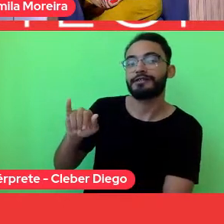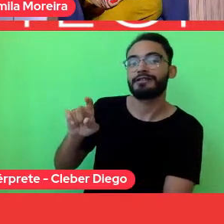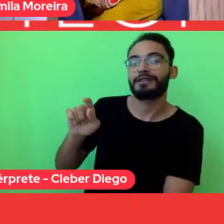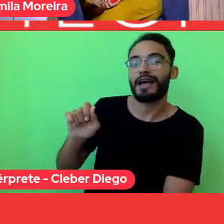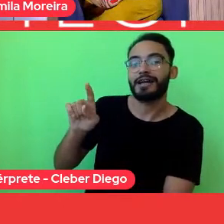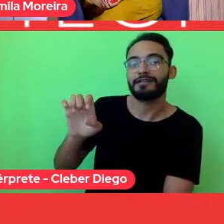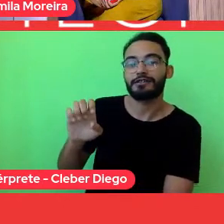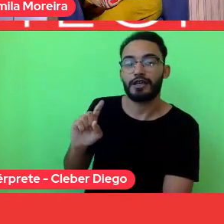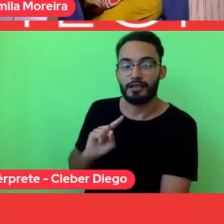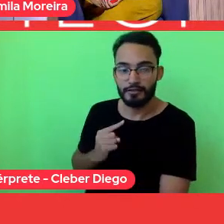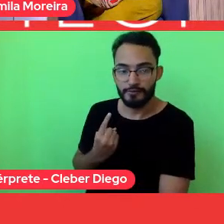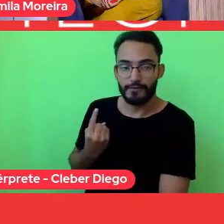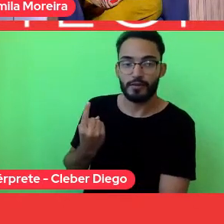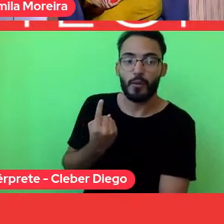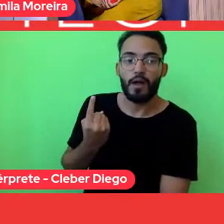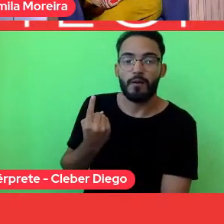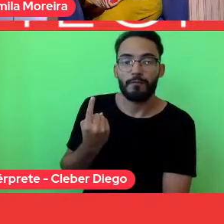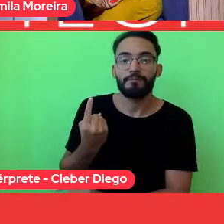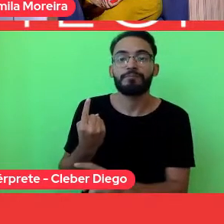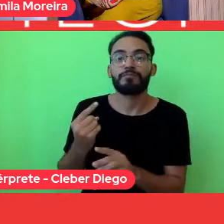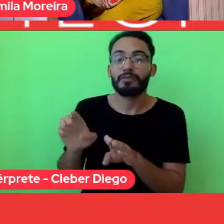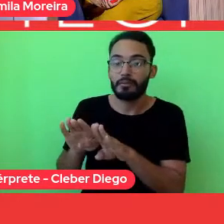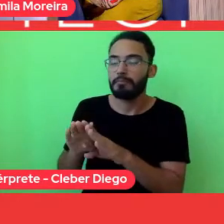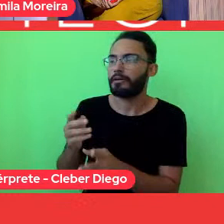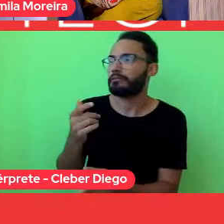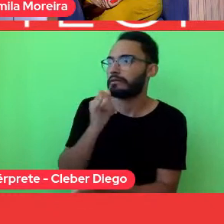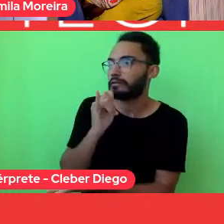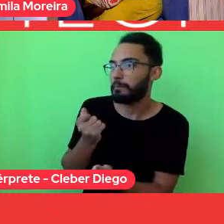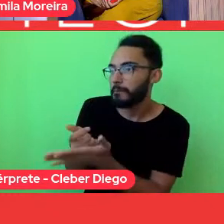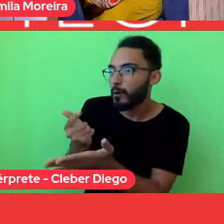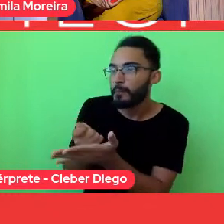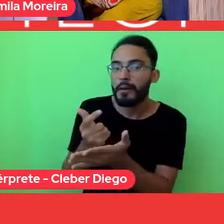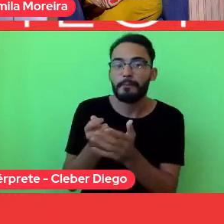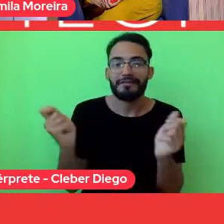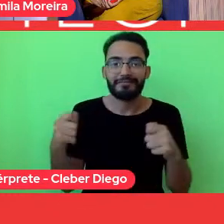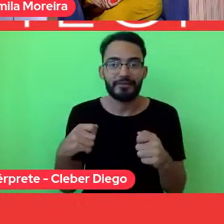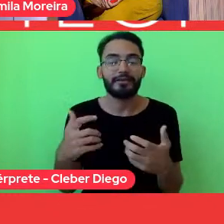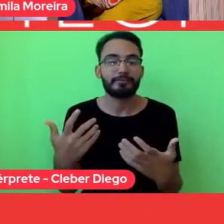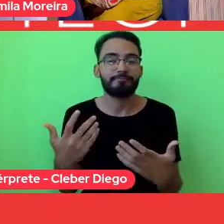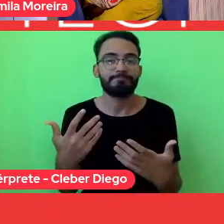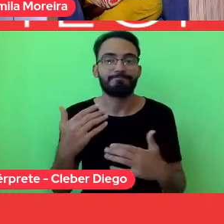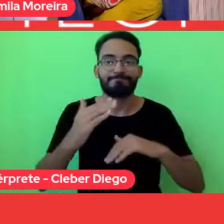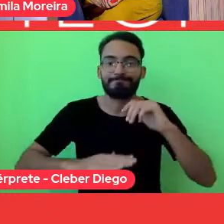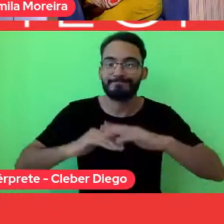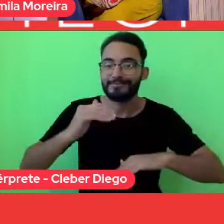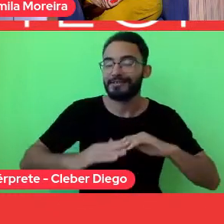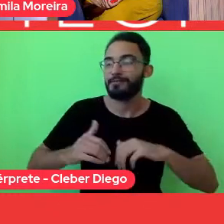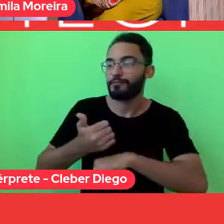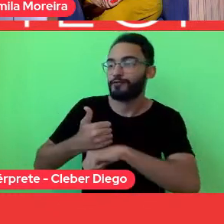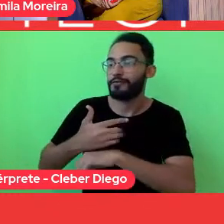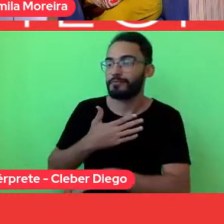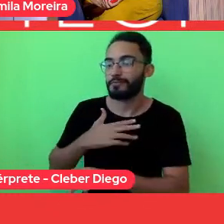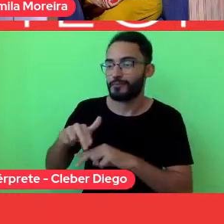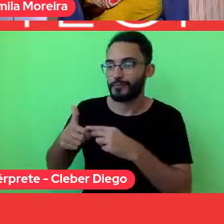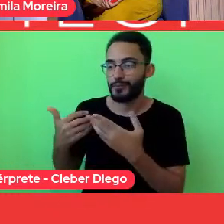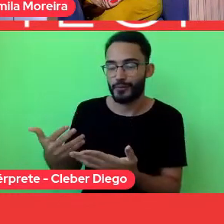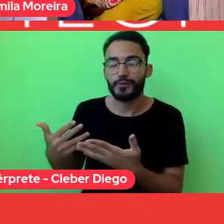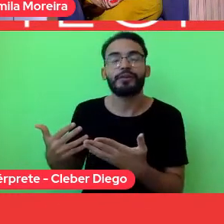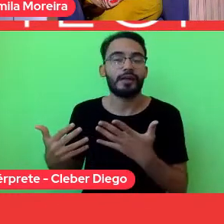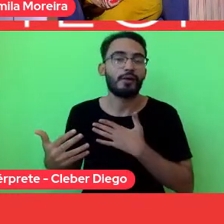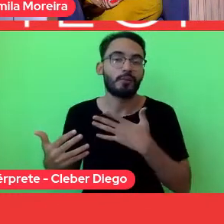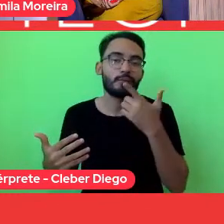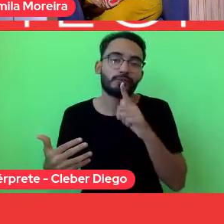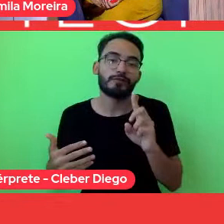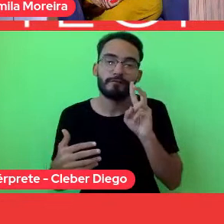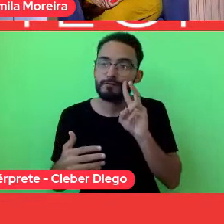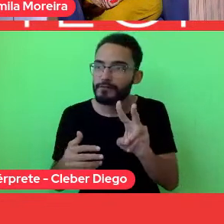sentido de poder aquisitivo, principalmente, ela me trouxe uma dignidade de vida, assim, de conseguir ver essas pessoas,